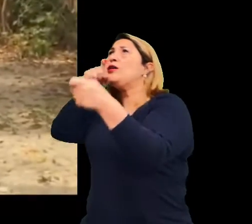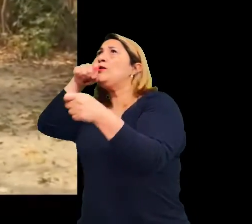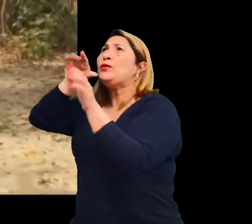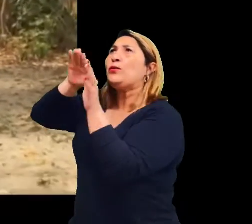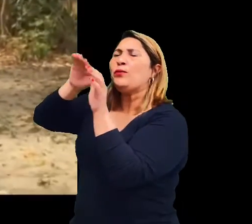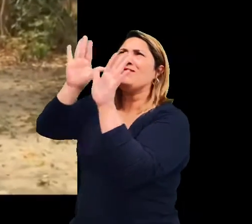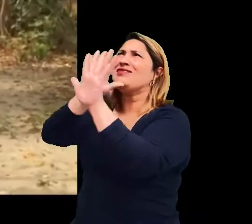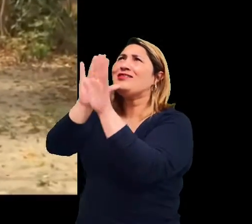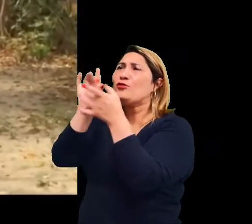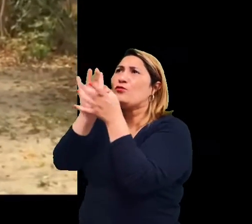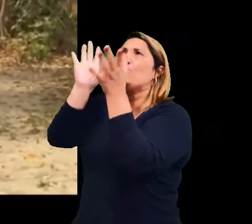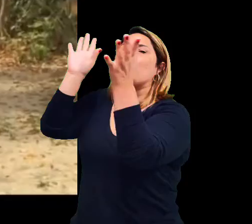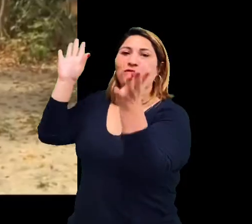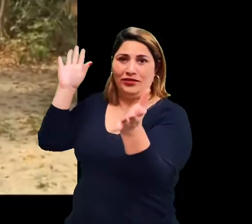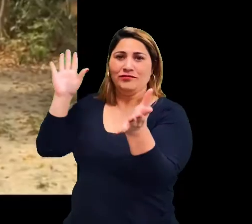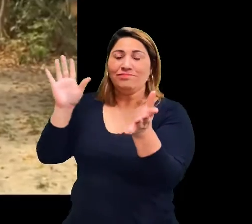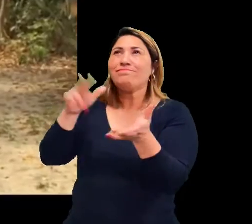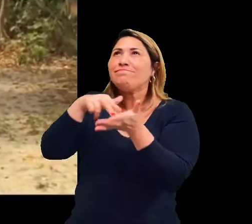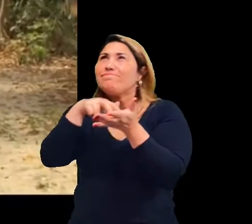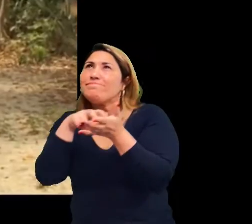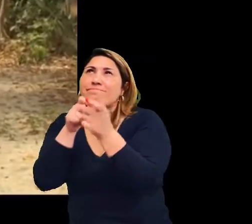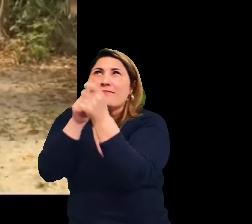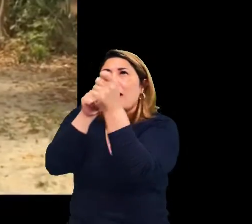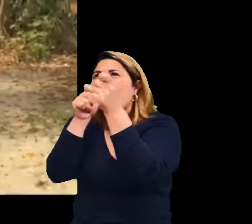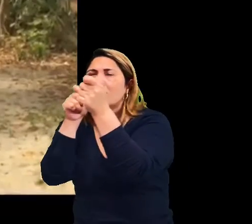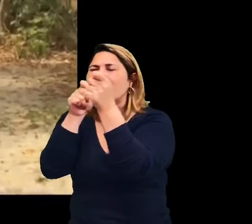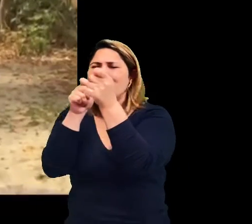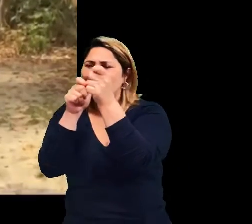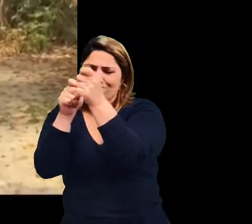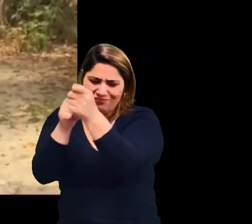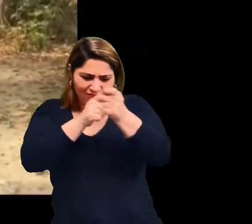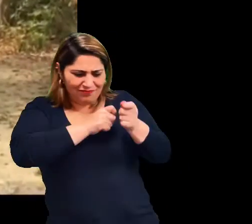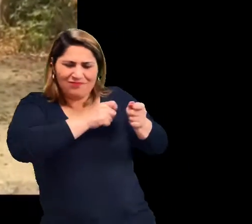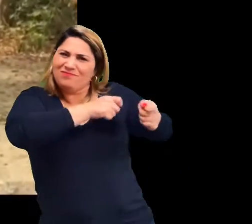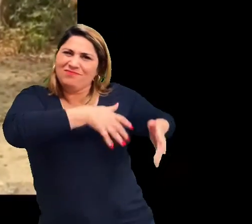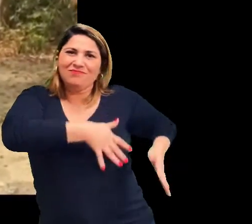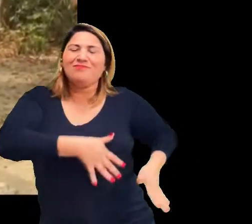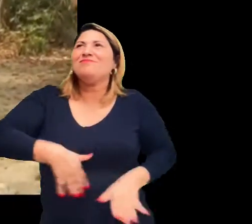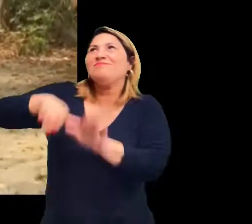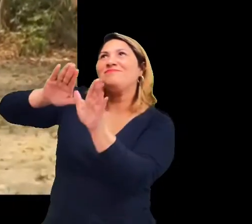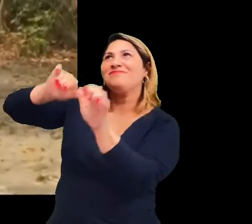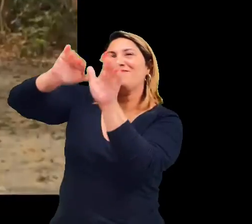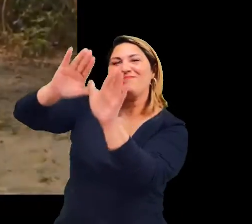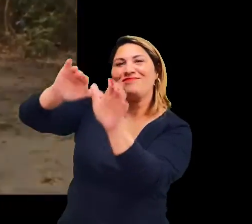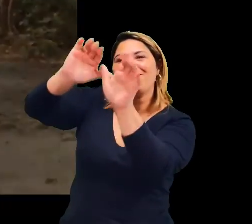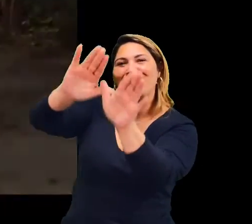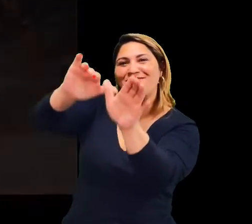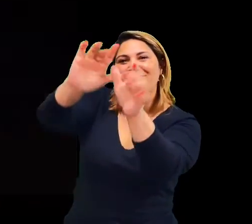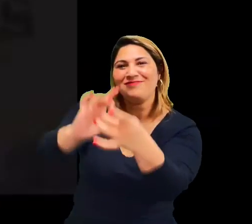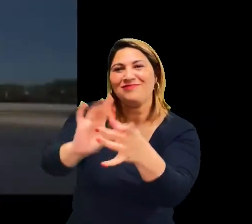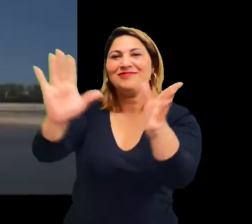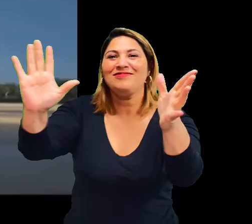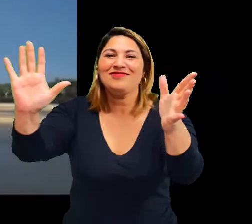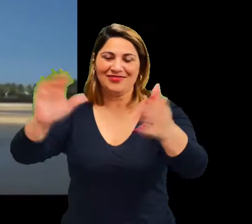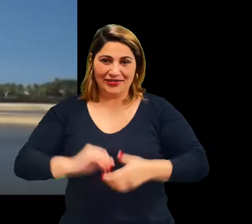ela voar. Agacha, agacha, índio guerreiro, na macharara deixa ela